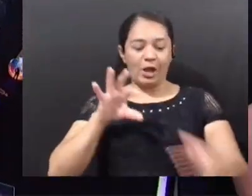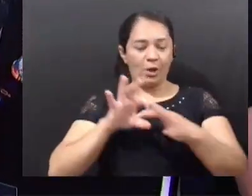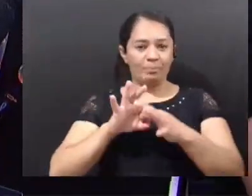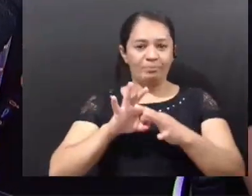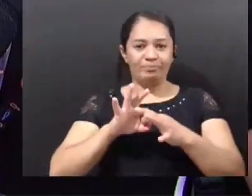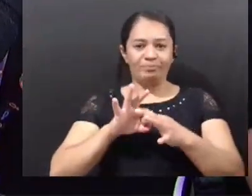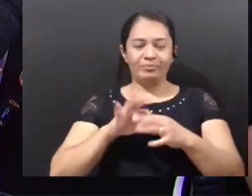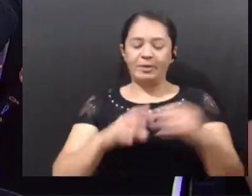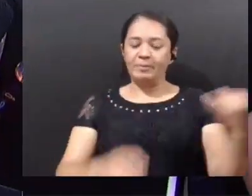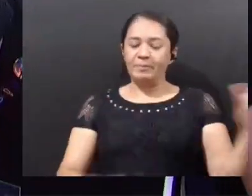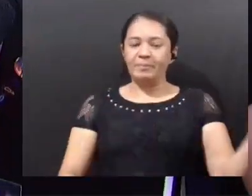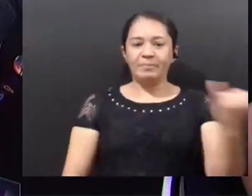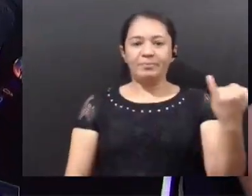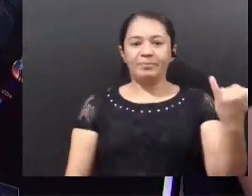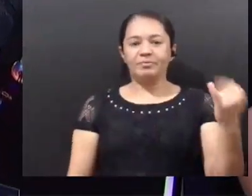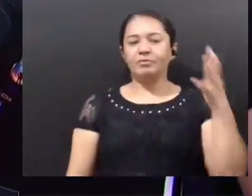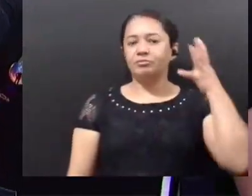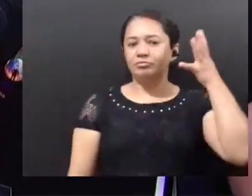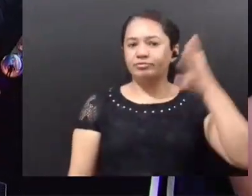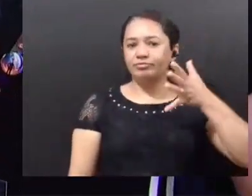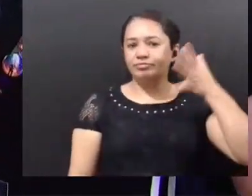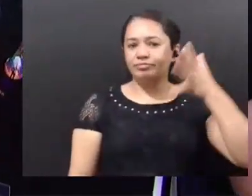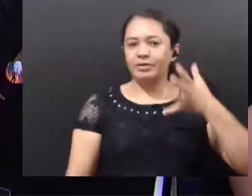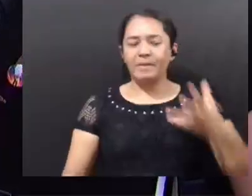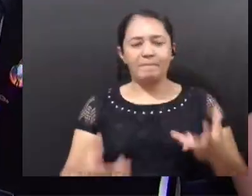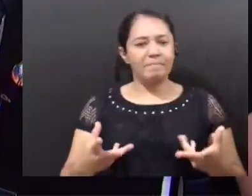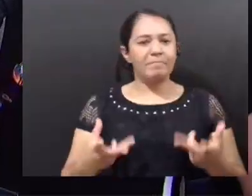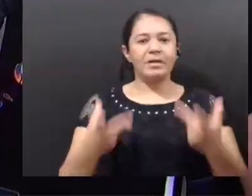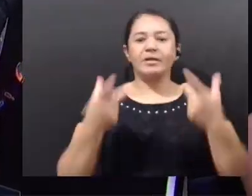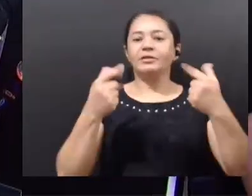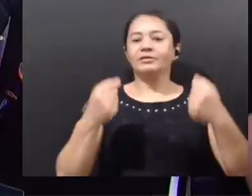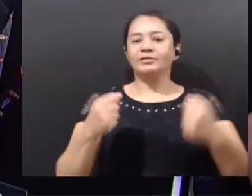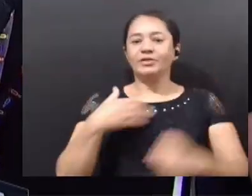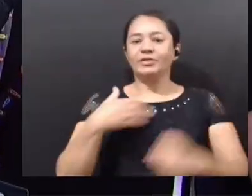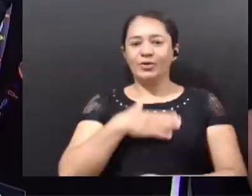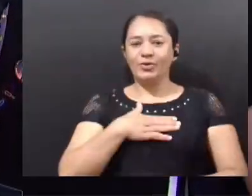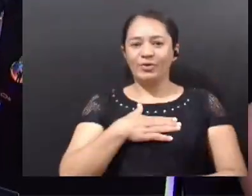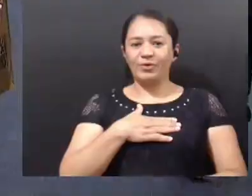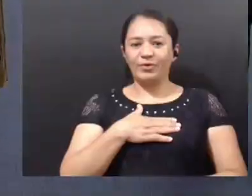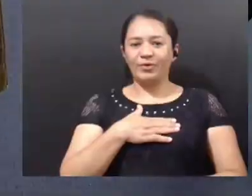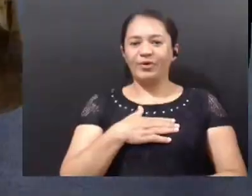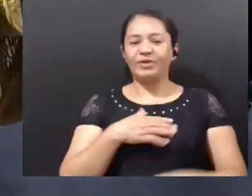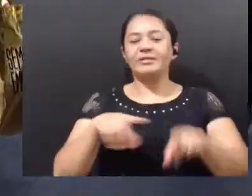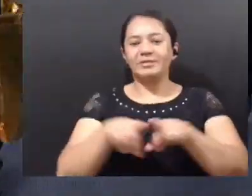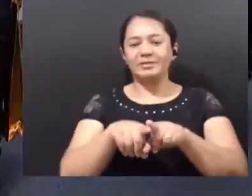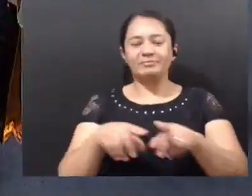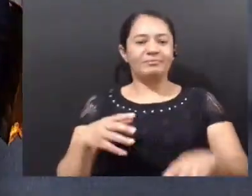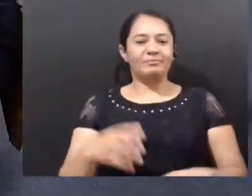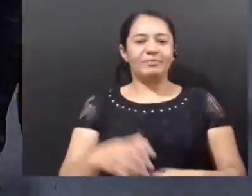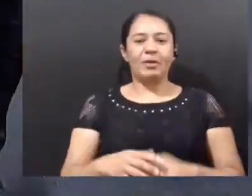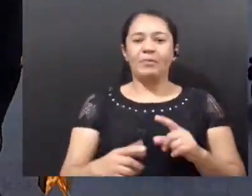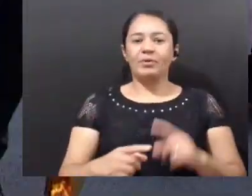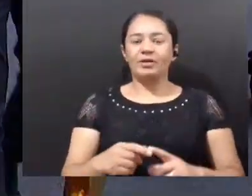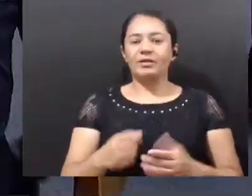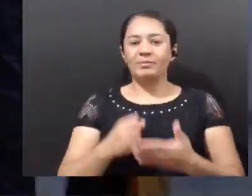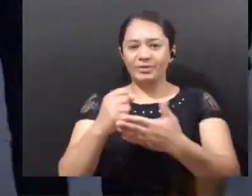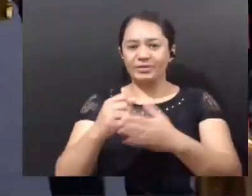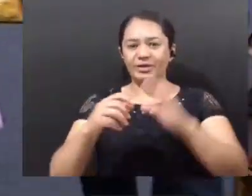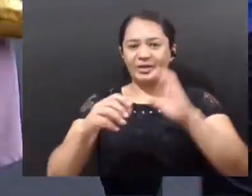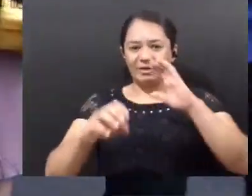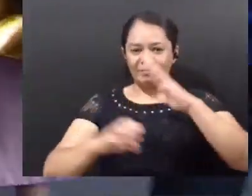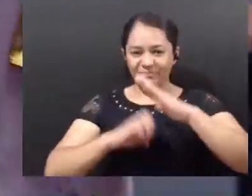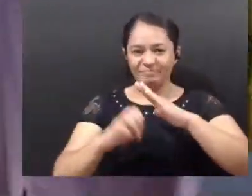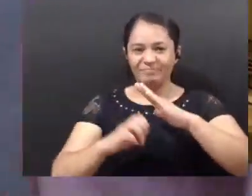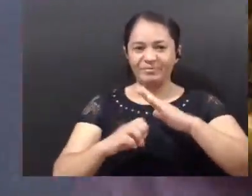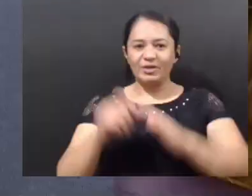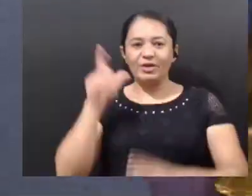as palestras são excepcionais. Eu gosto muito de pegar os insights das palestras, porque aí depois eu levo para a empresa e consigo